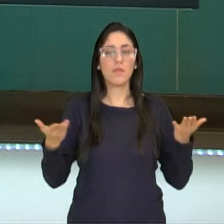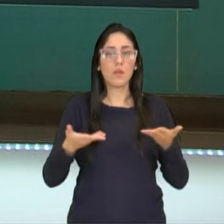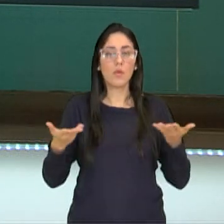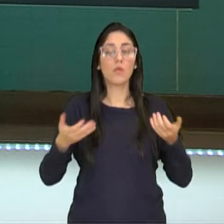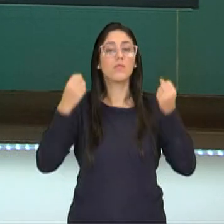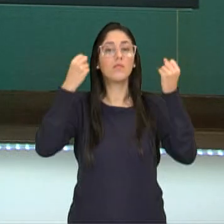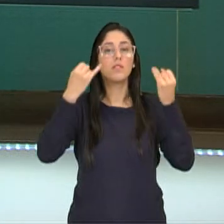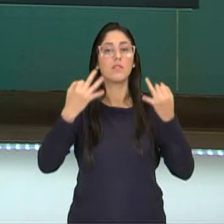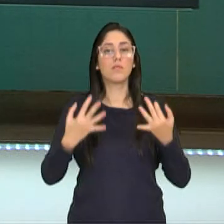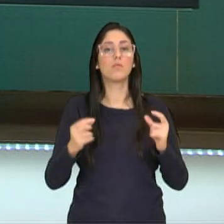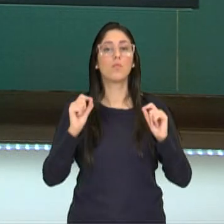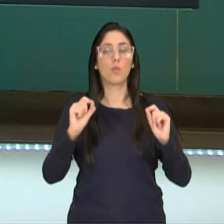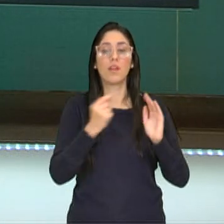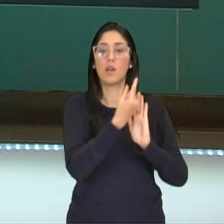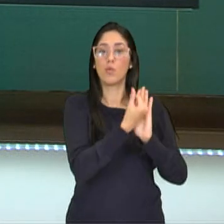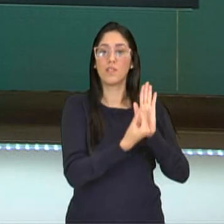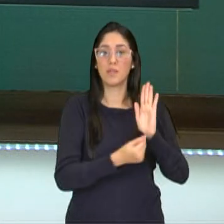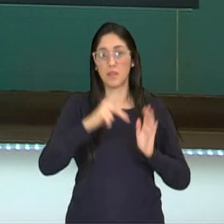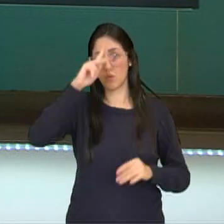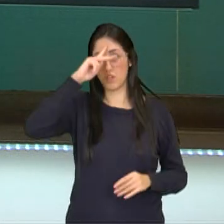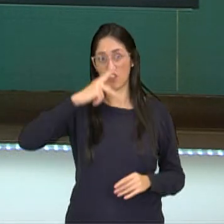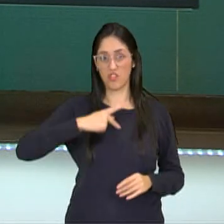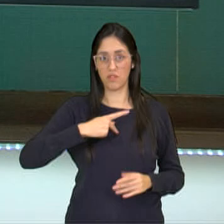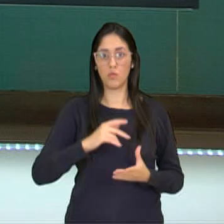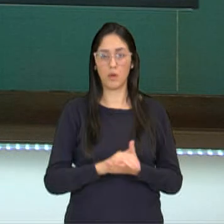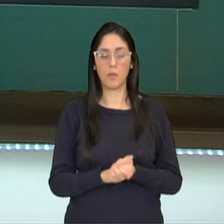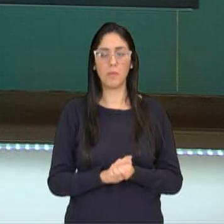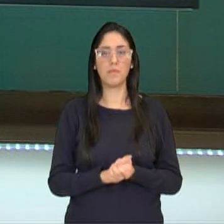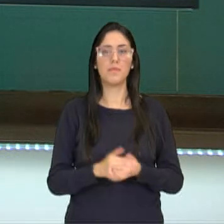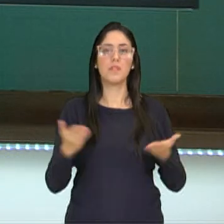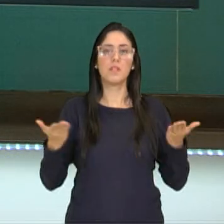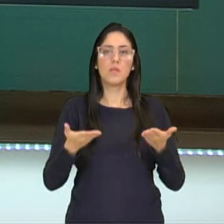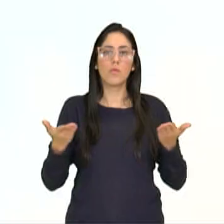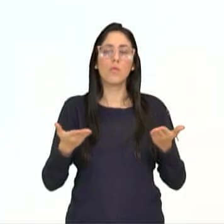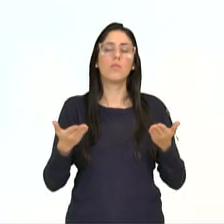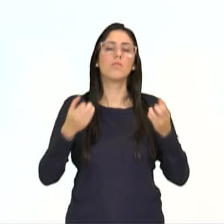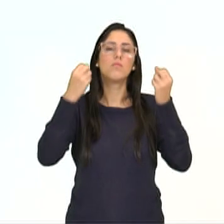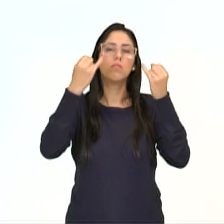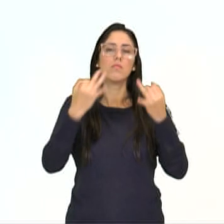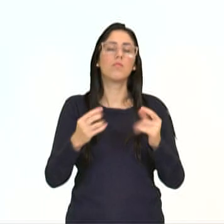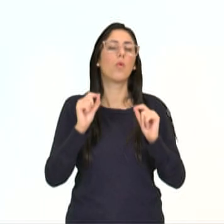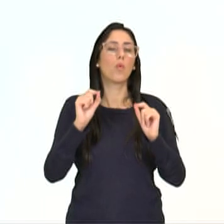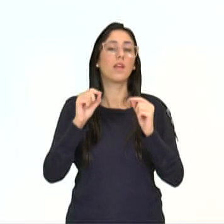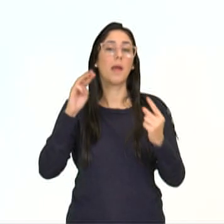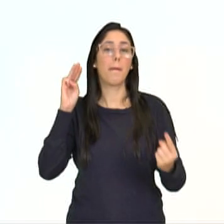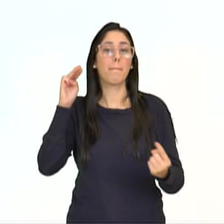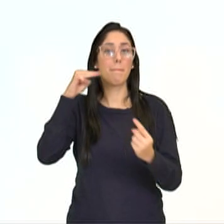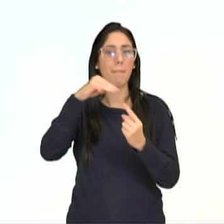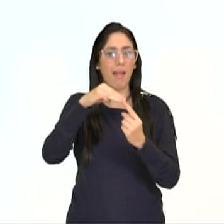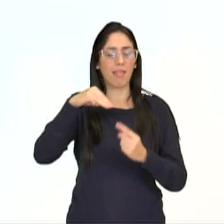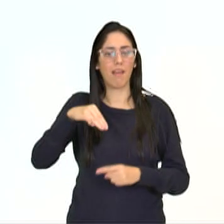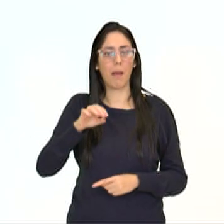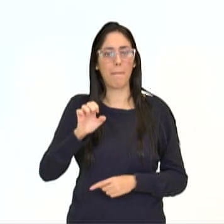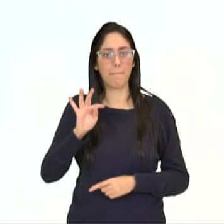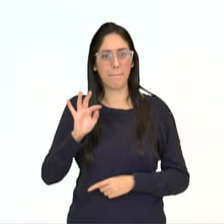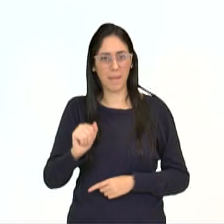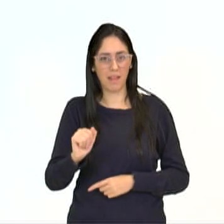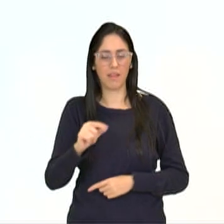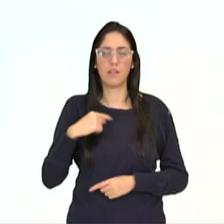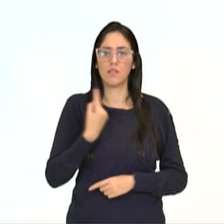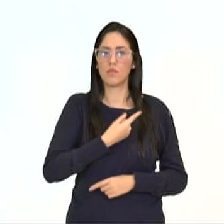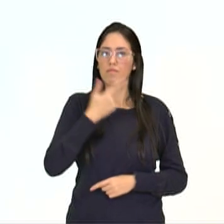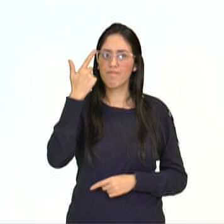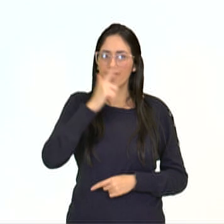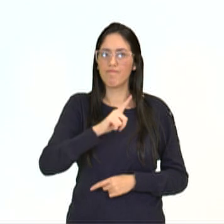falar do orçamento individual. E vamos estabelecer as metas para a gente conseguir a